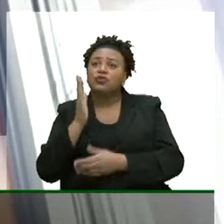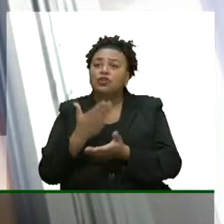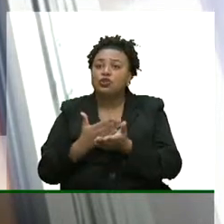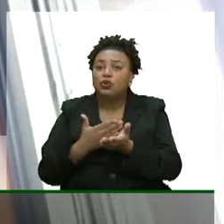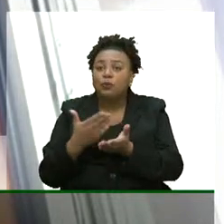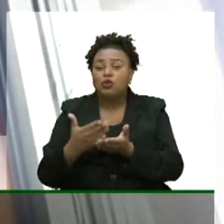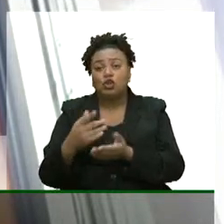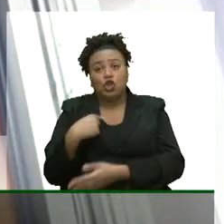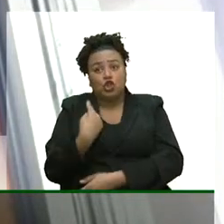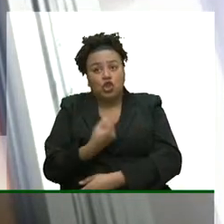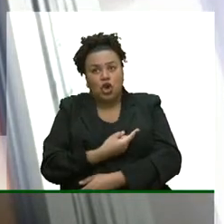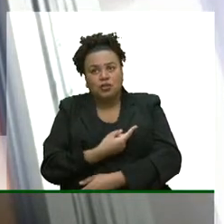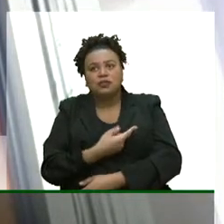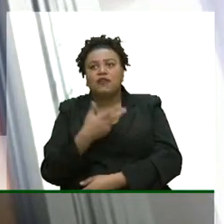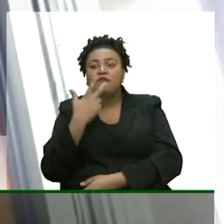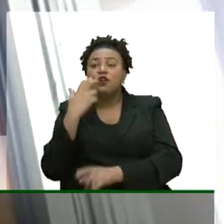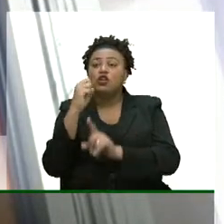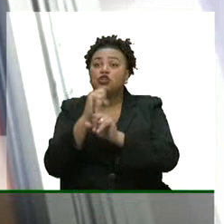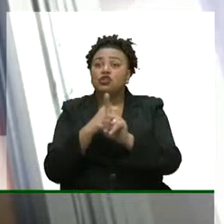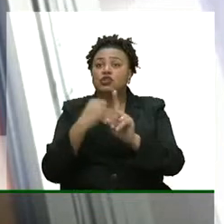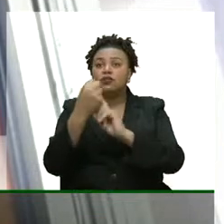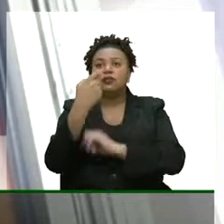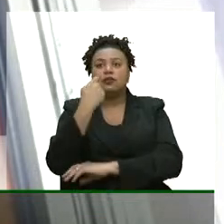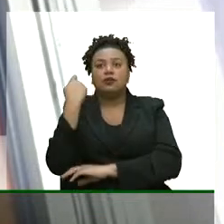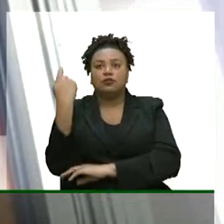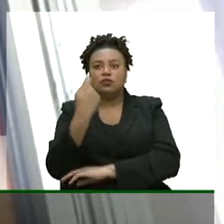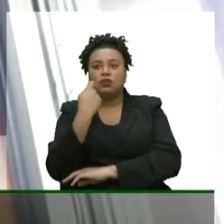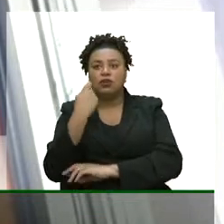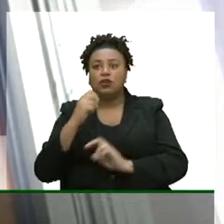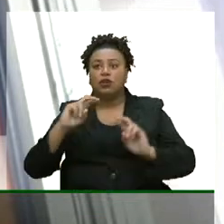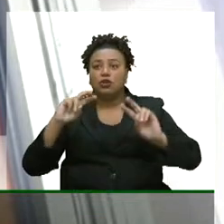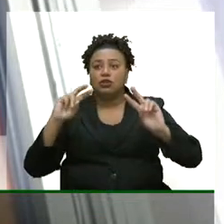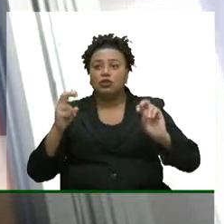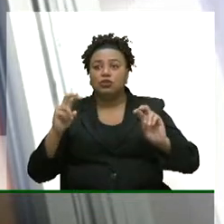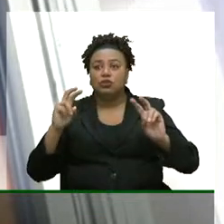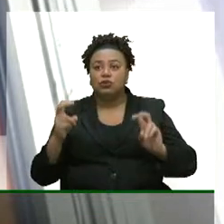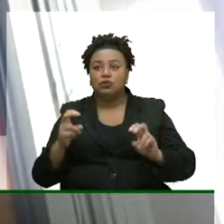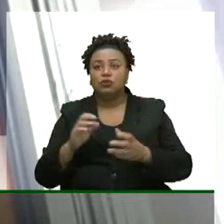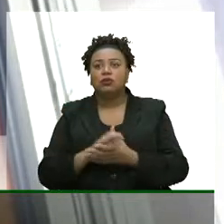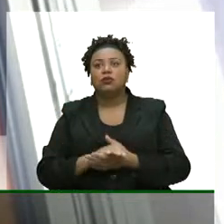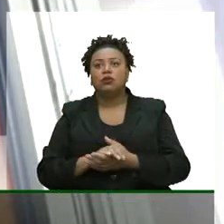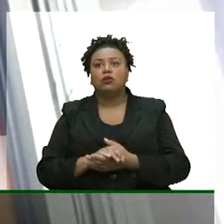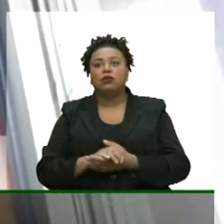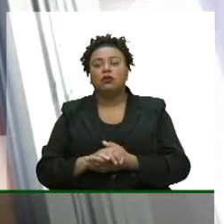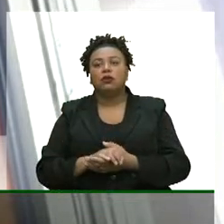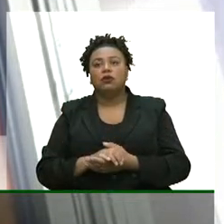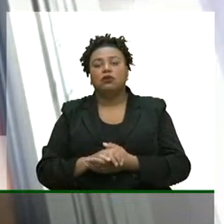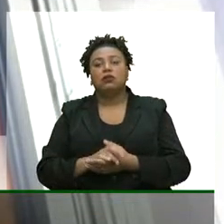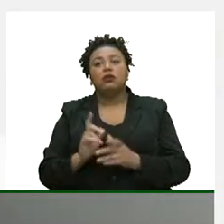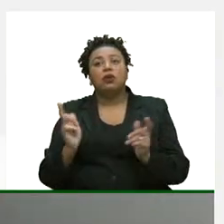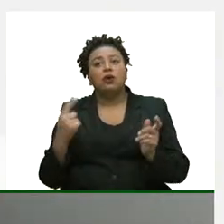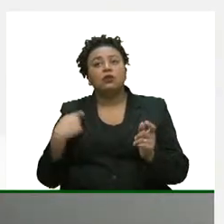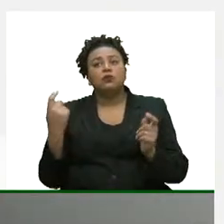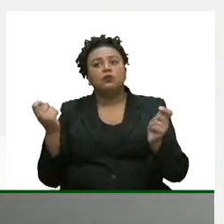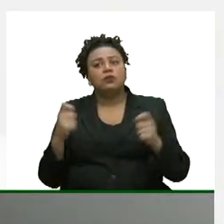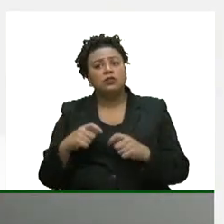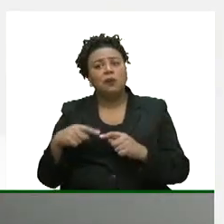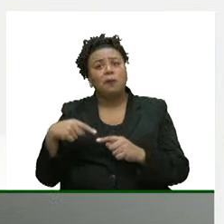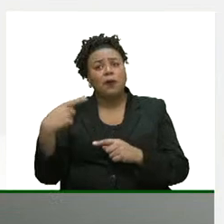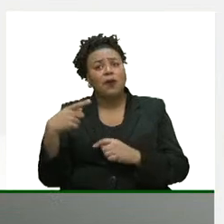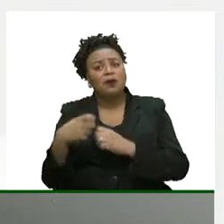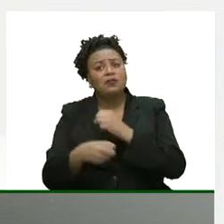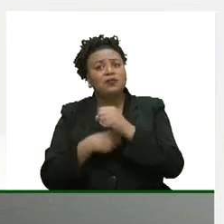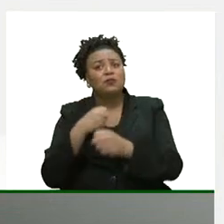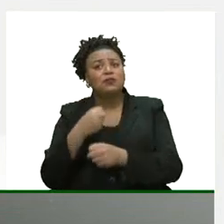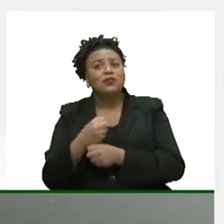digo nós, eu digo sociedade gaúcha, sobre esse tema, para que nós possamos, enfim, nos próximos anos, quem